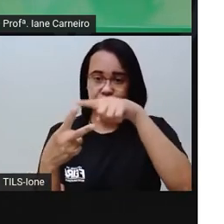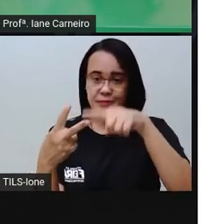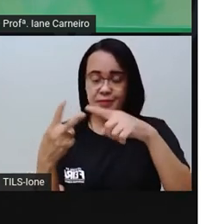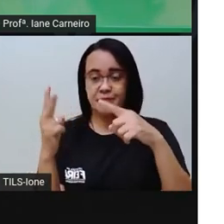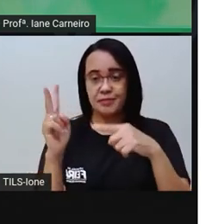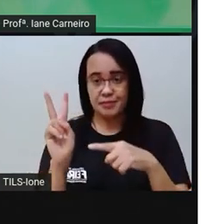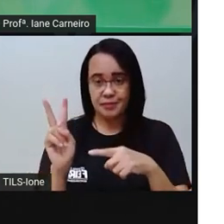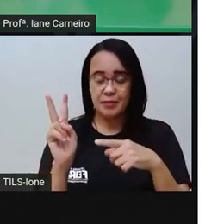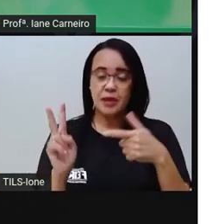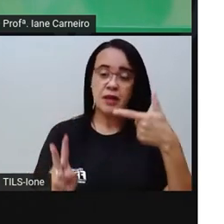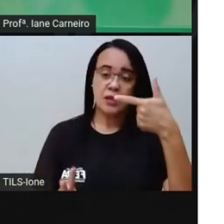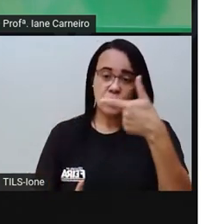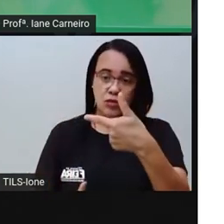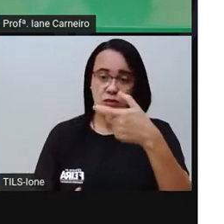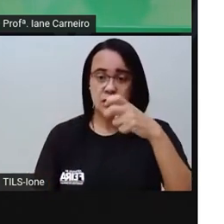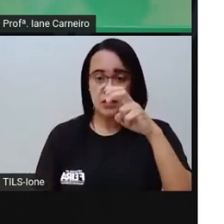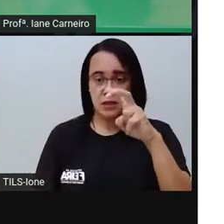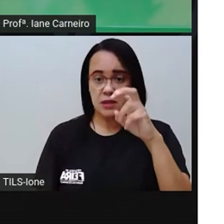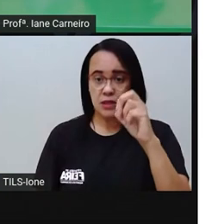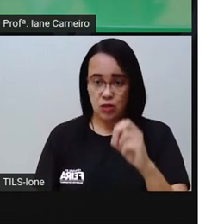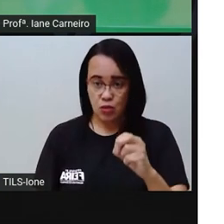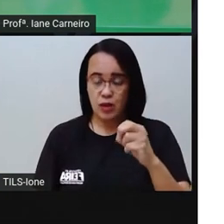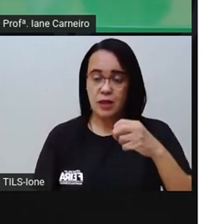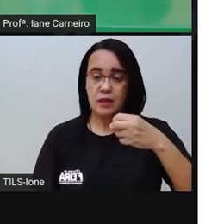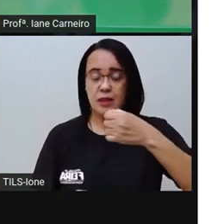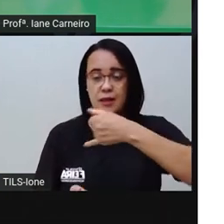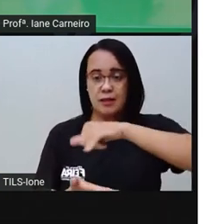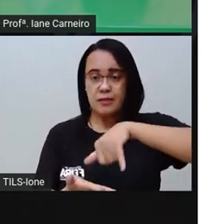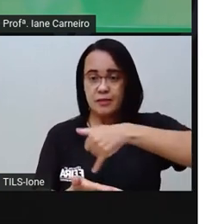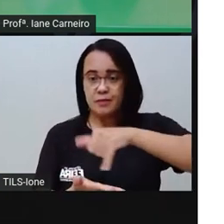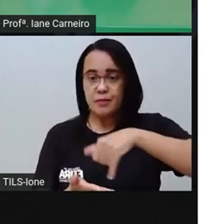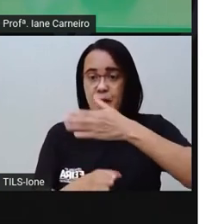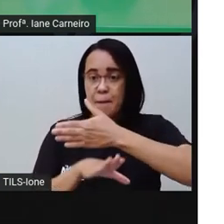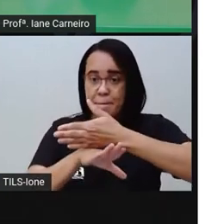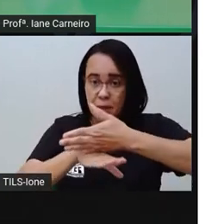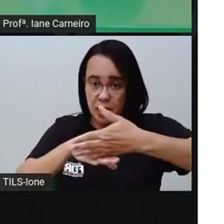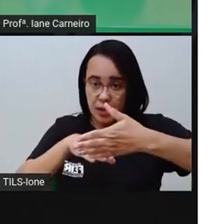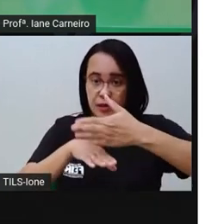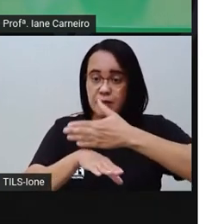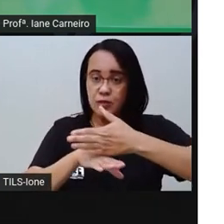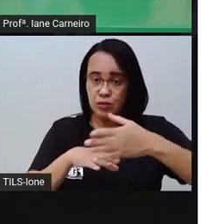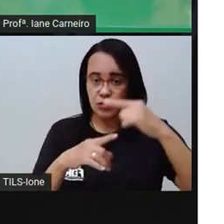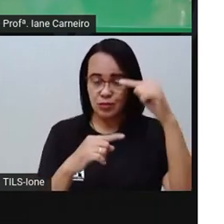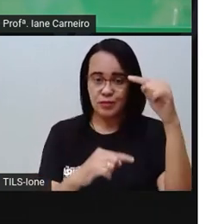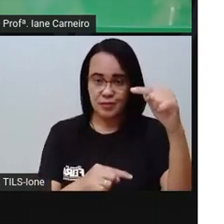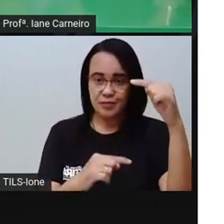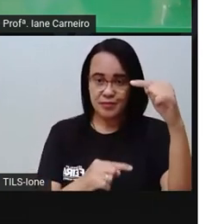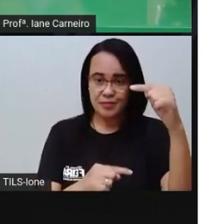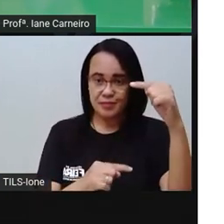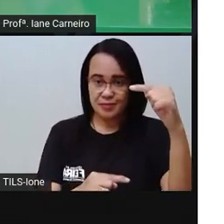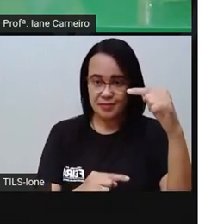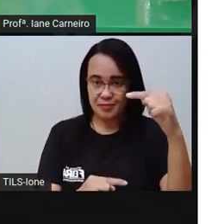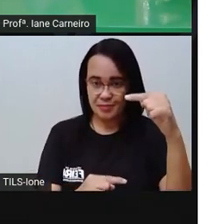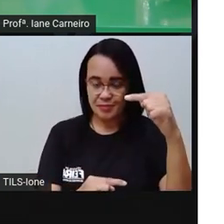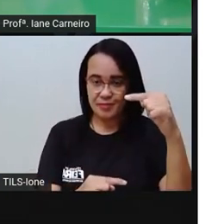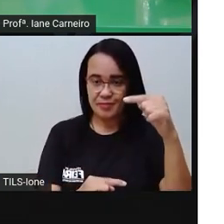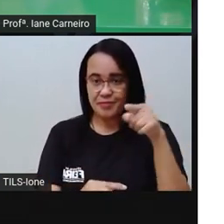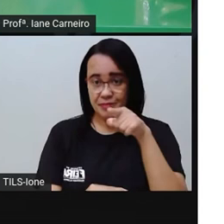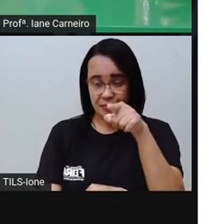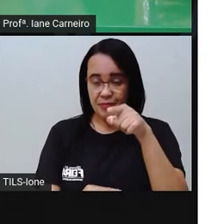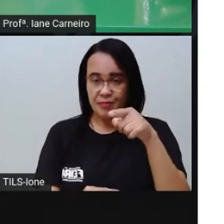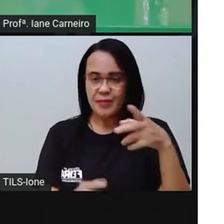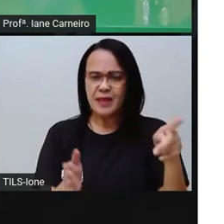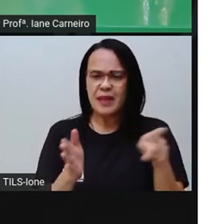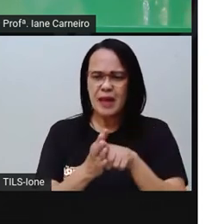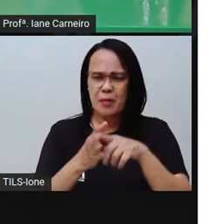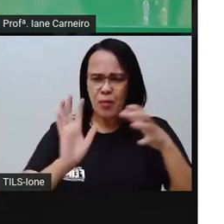de 250 ml de vinagre branco, né? Que tá aqui, ó, que a Pró vai mostrar para você já já